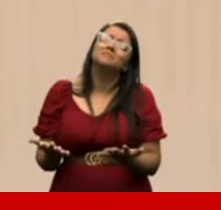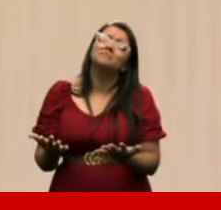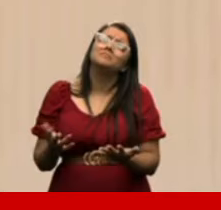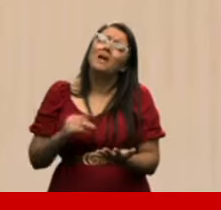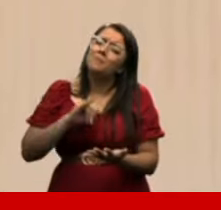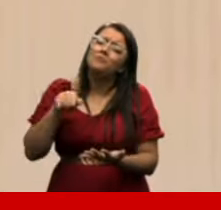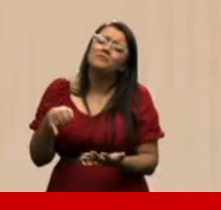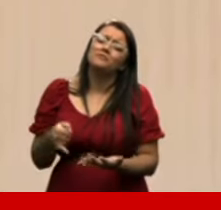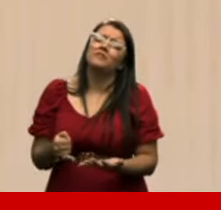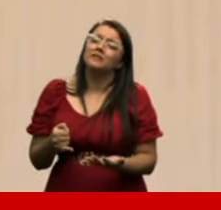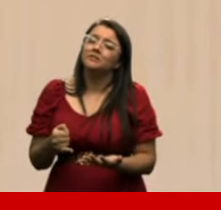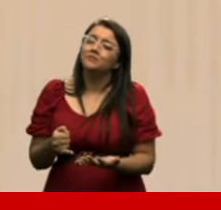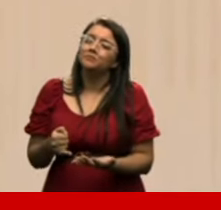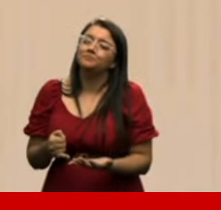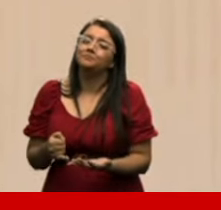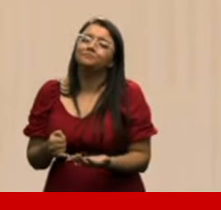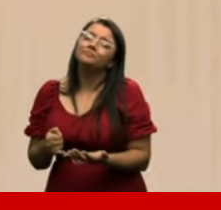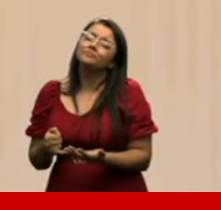aproveitar.